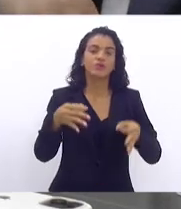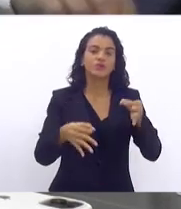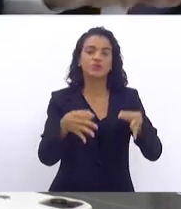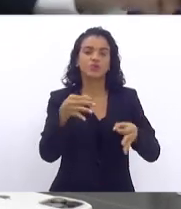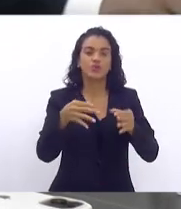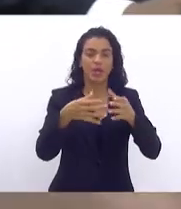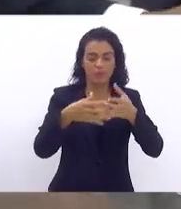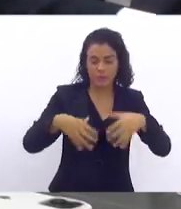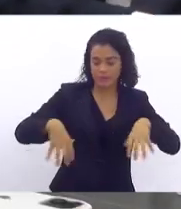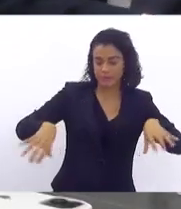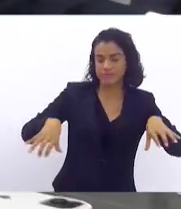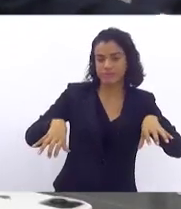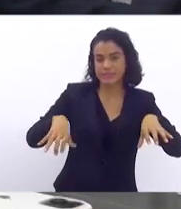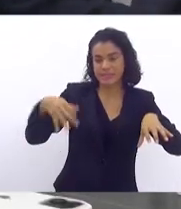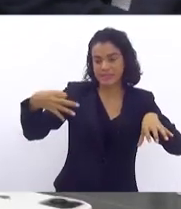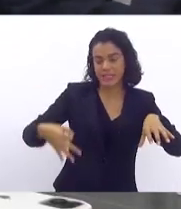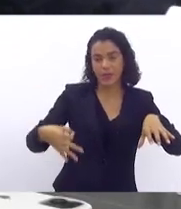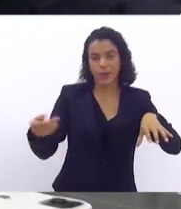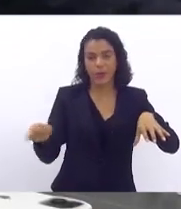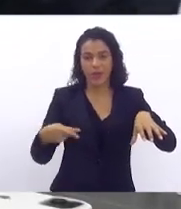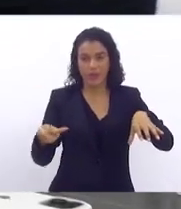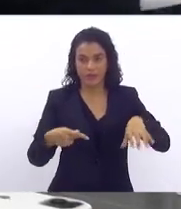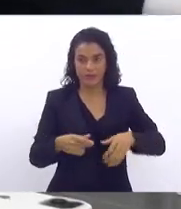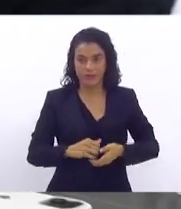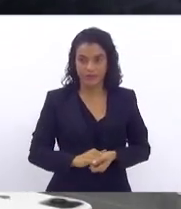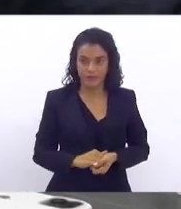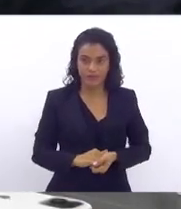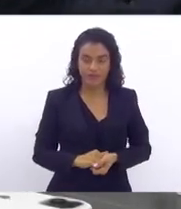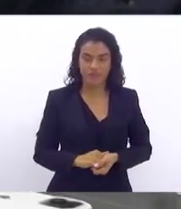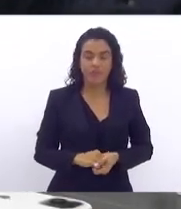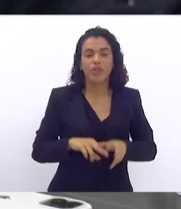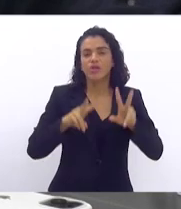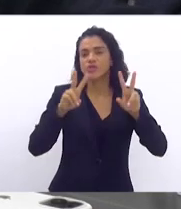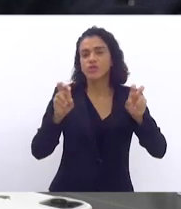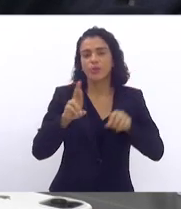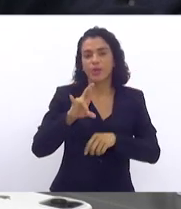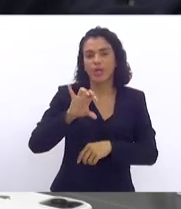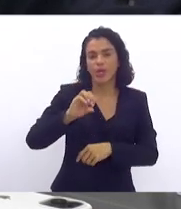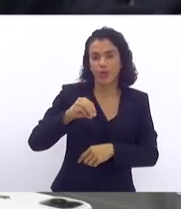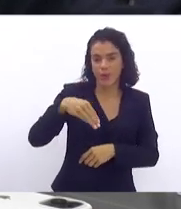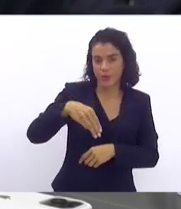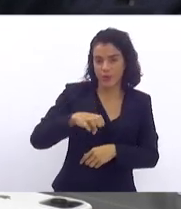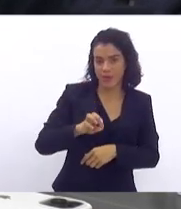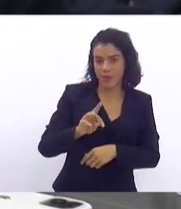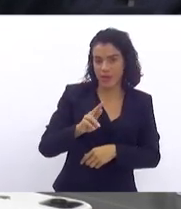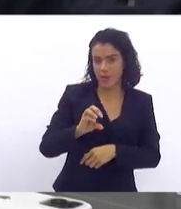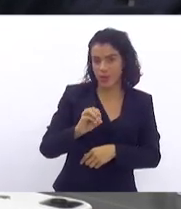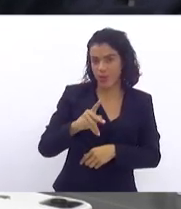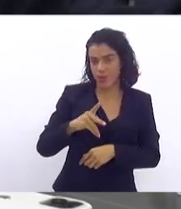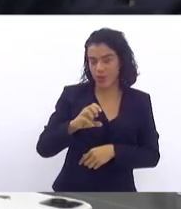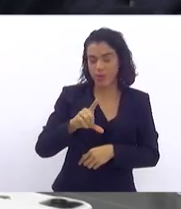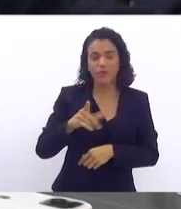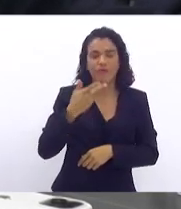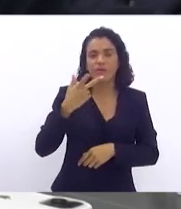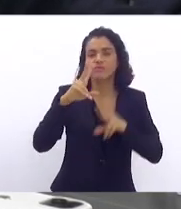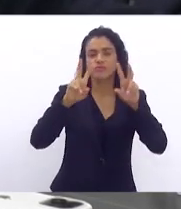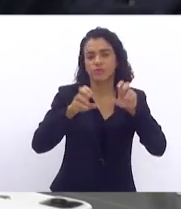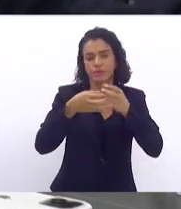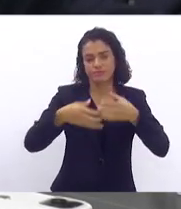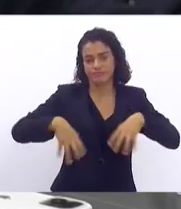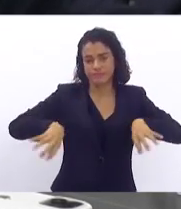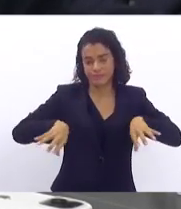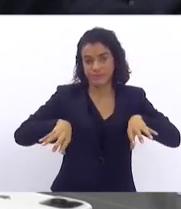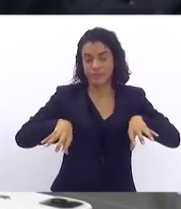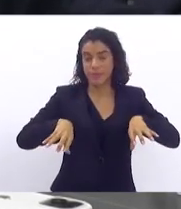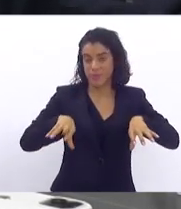descentralização ou não deu certo. No caso em especial do Rio Metrópole, não se trata tão somente de descentralizações, não.